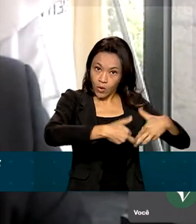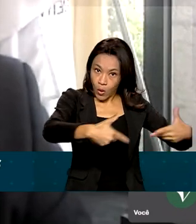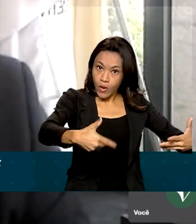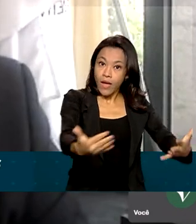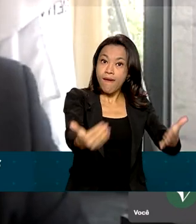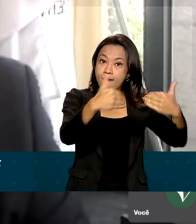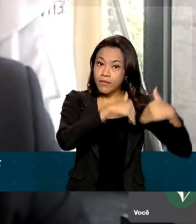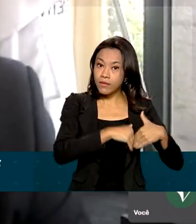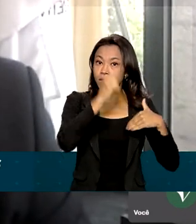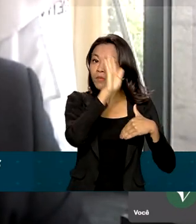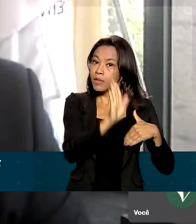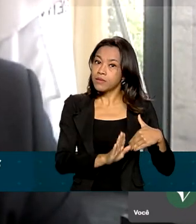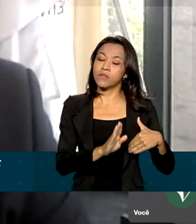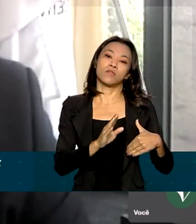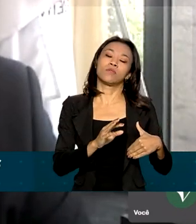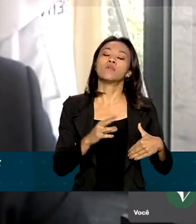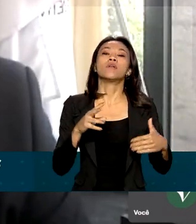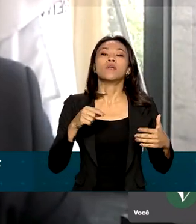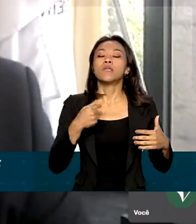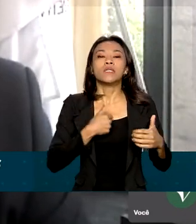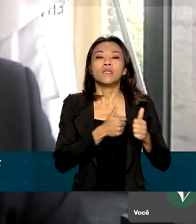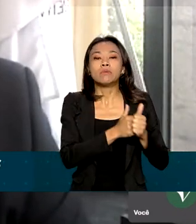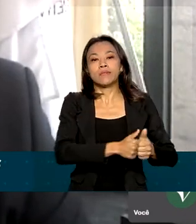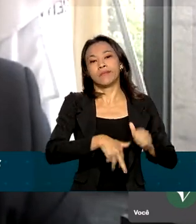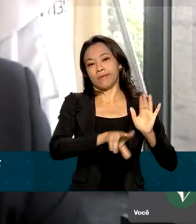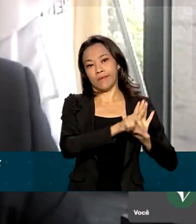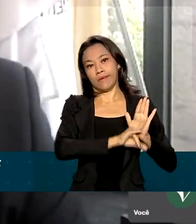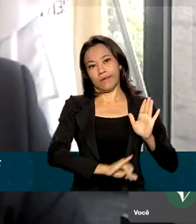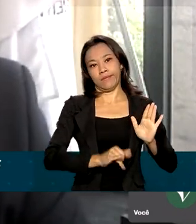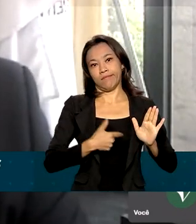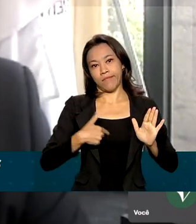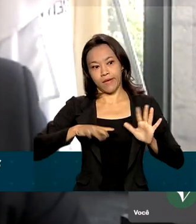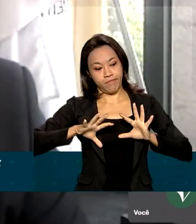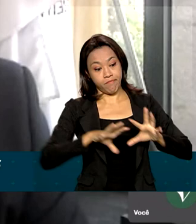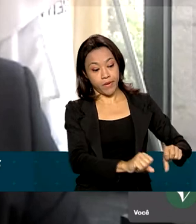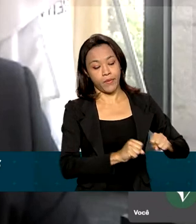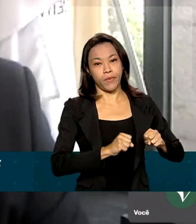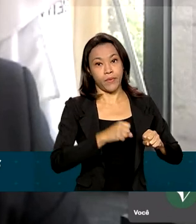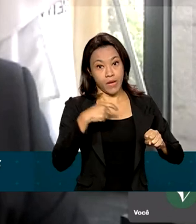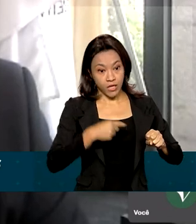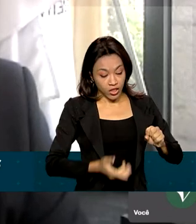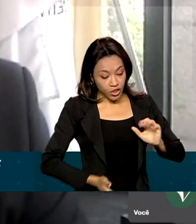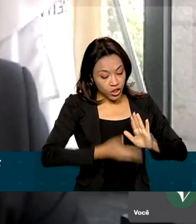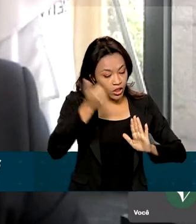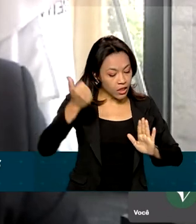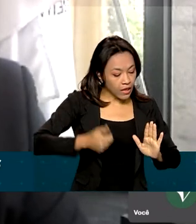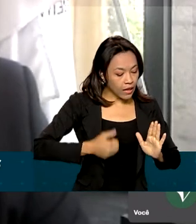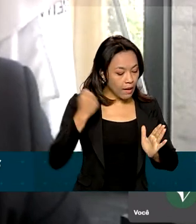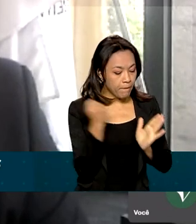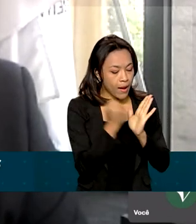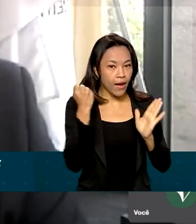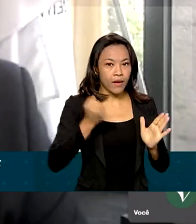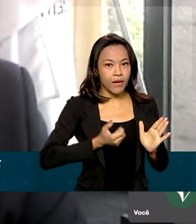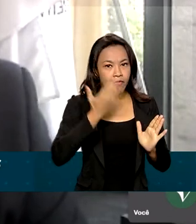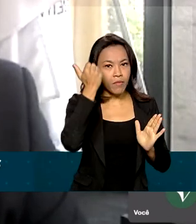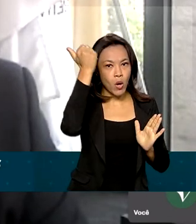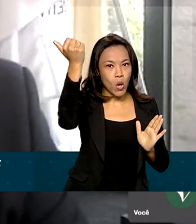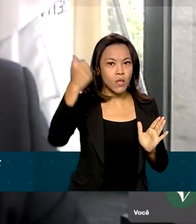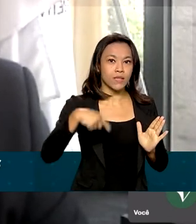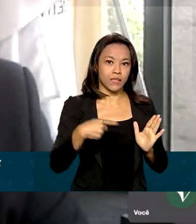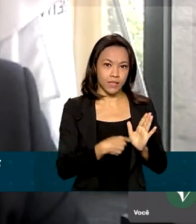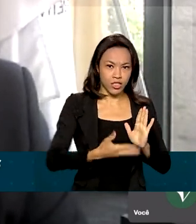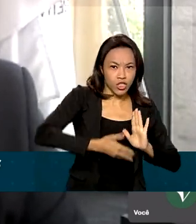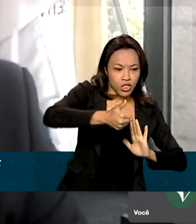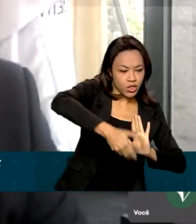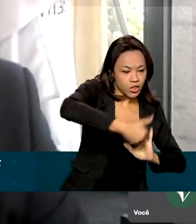nós temos temos que destruir os né só que a partir do momento que você tira ali aquela marca famosa né o símbolo